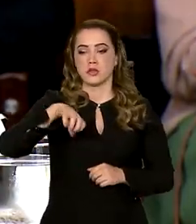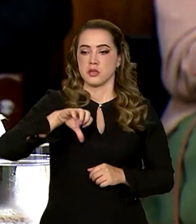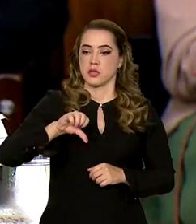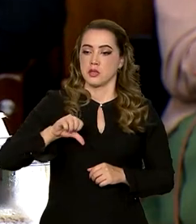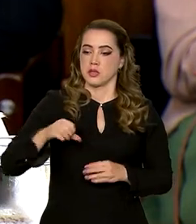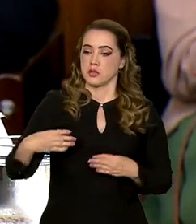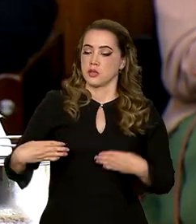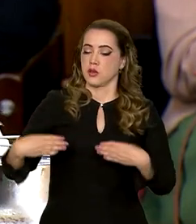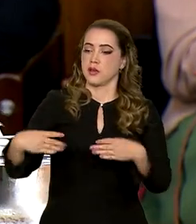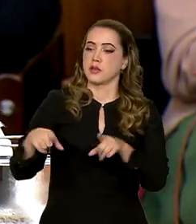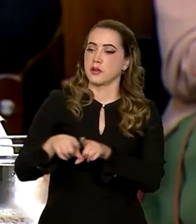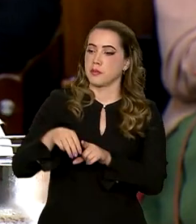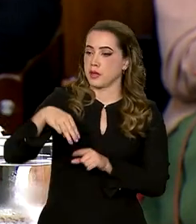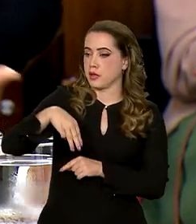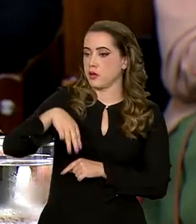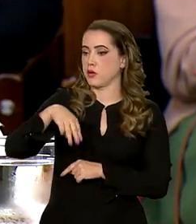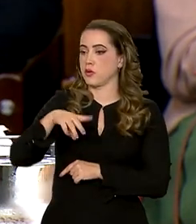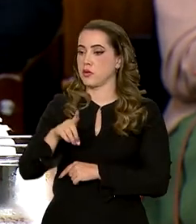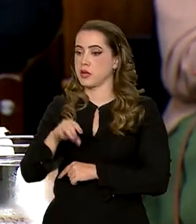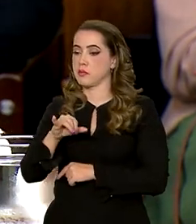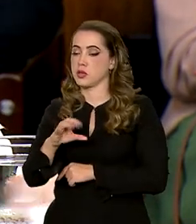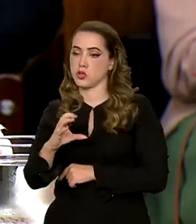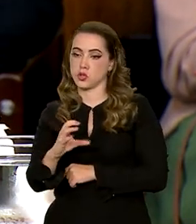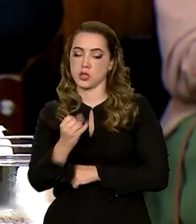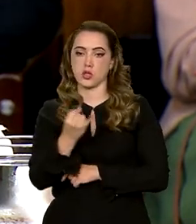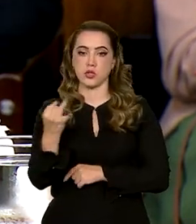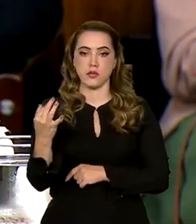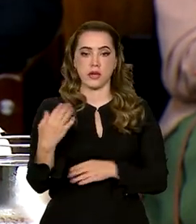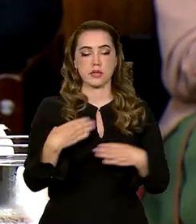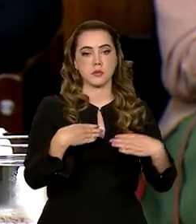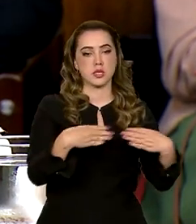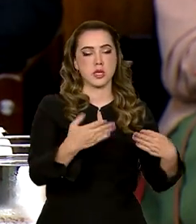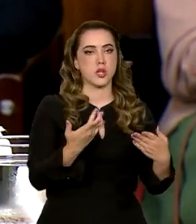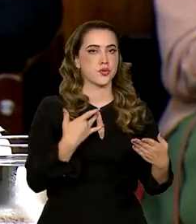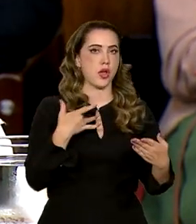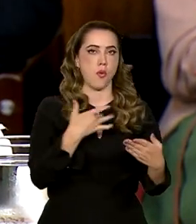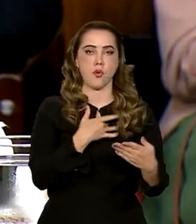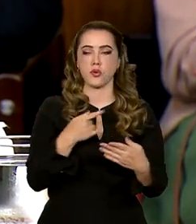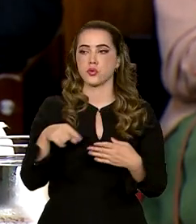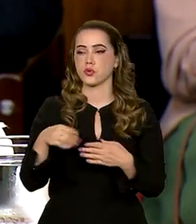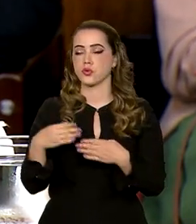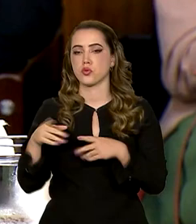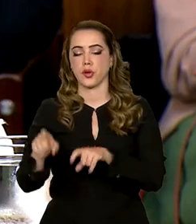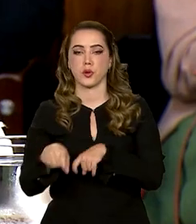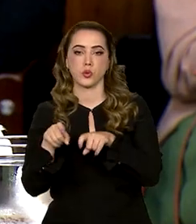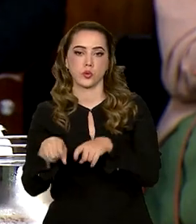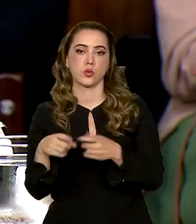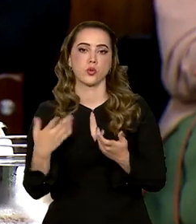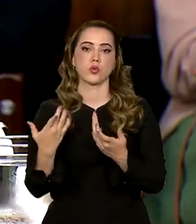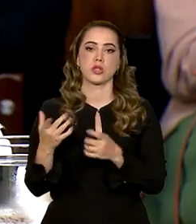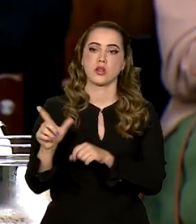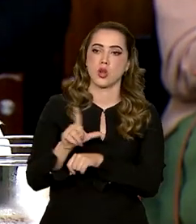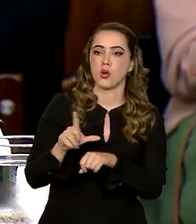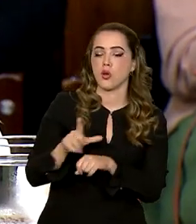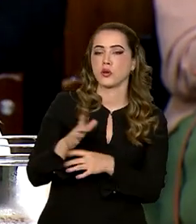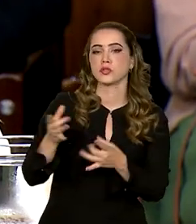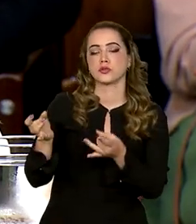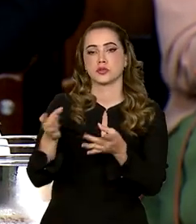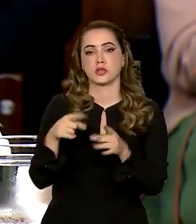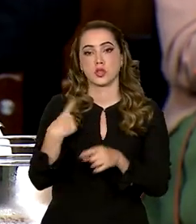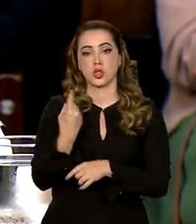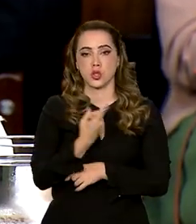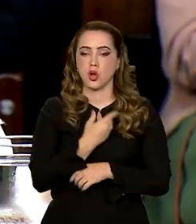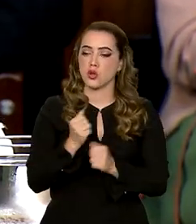inclusive o MEDIC, mais vários ministérios de saúde e agricultura, de agricultura, indústria e comércio, nós e a